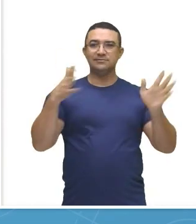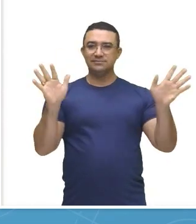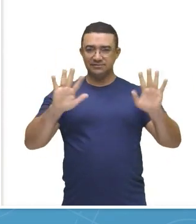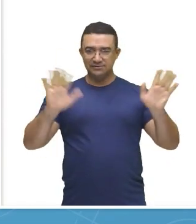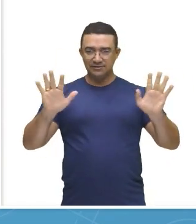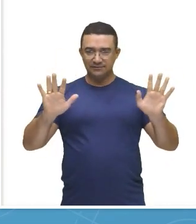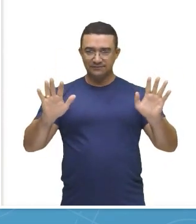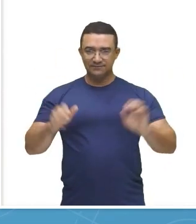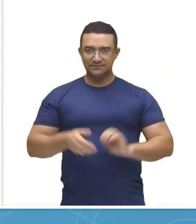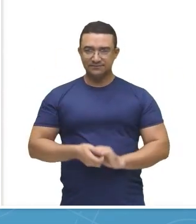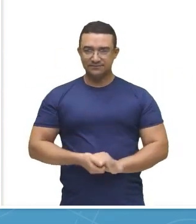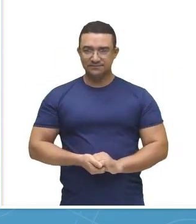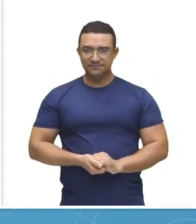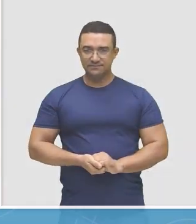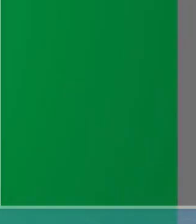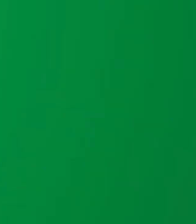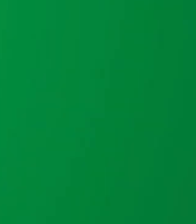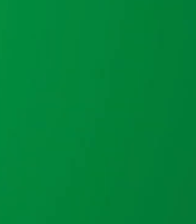ya!